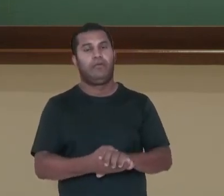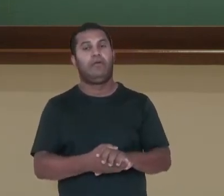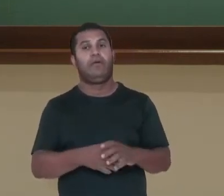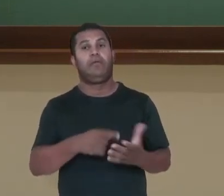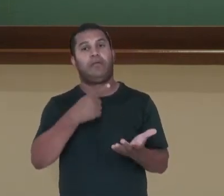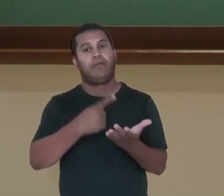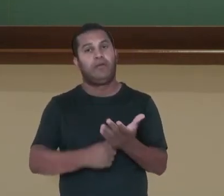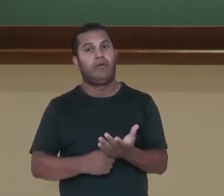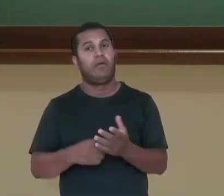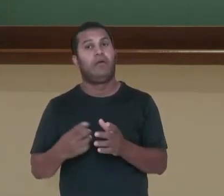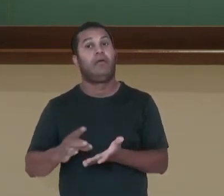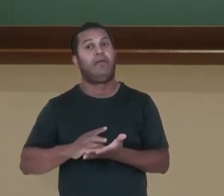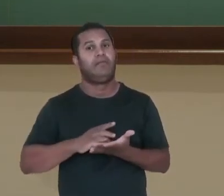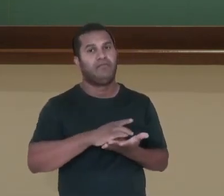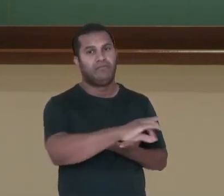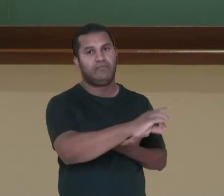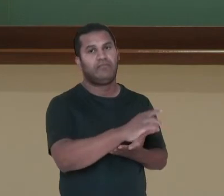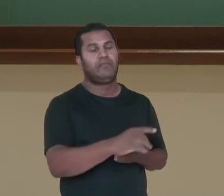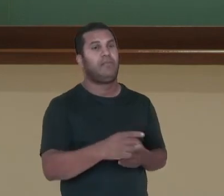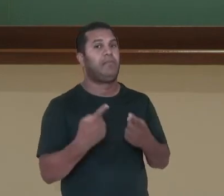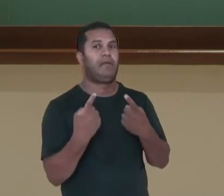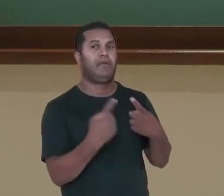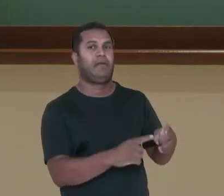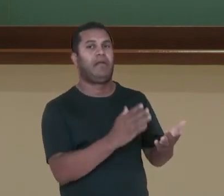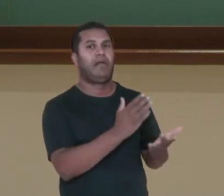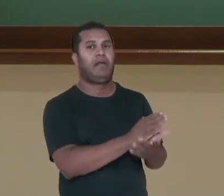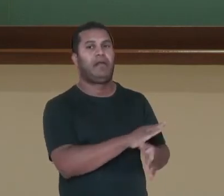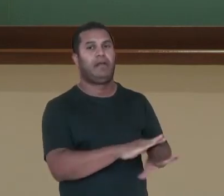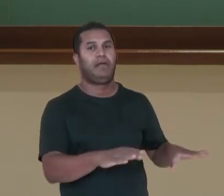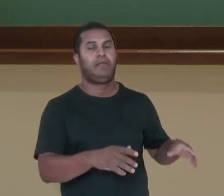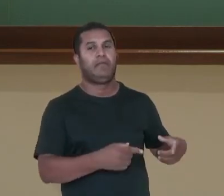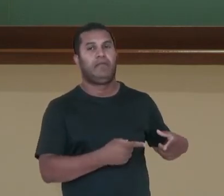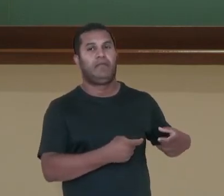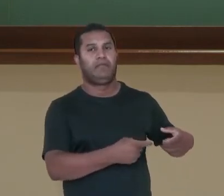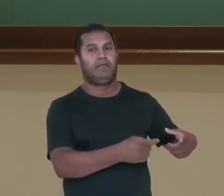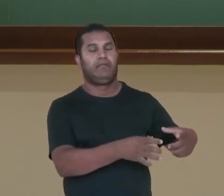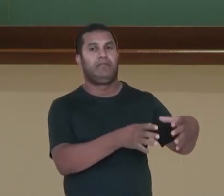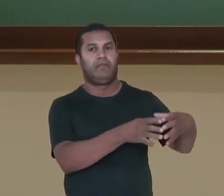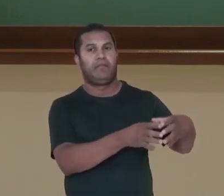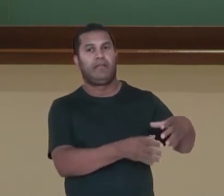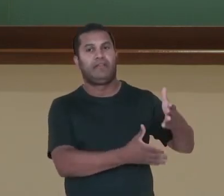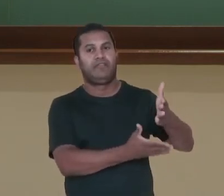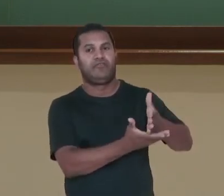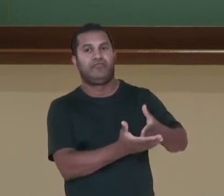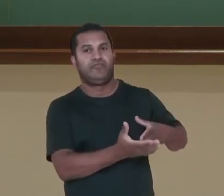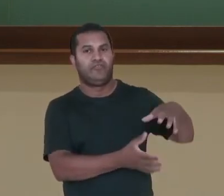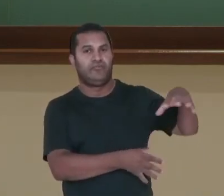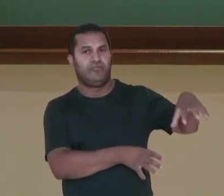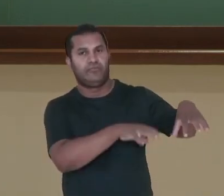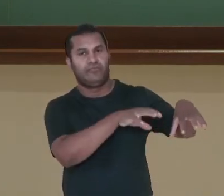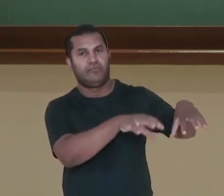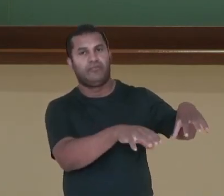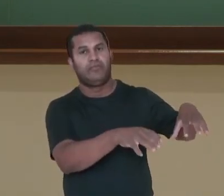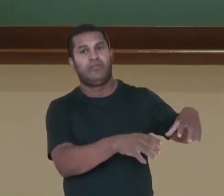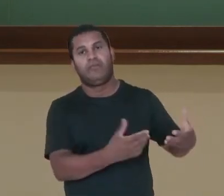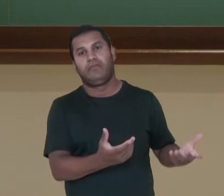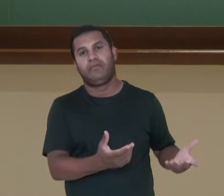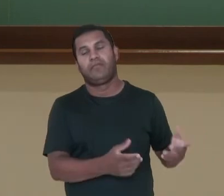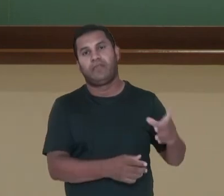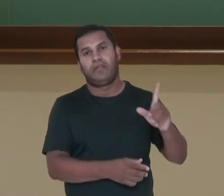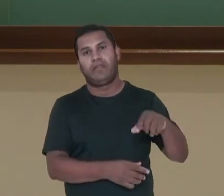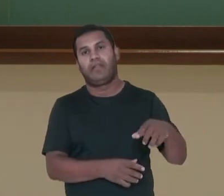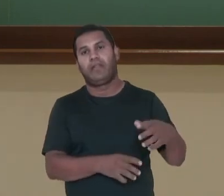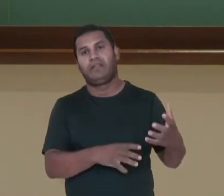confrontação armada, poder rebater então o exército então desses dois grupos terroristas, vamos dizer assim,